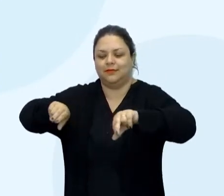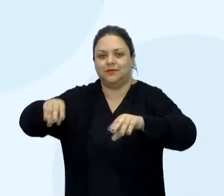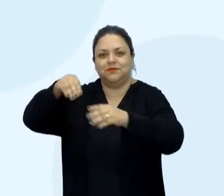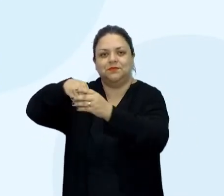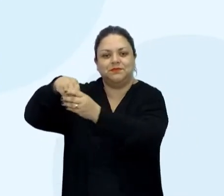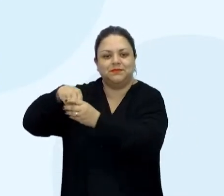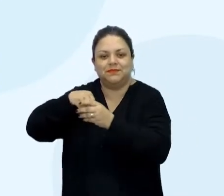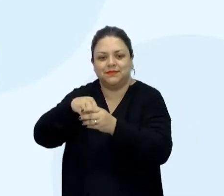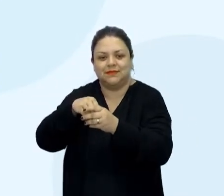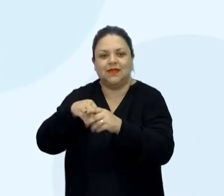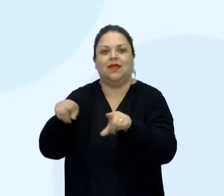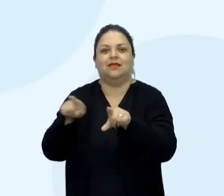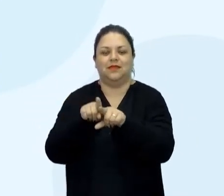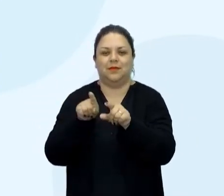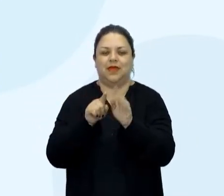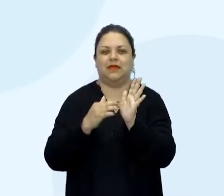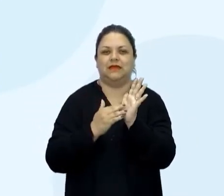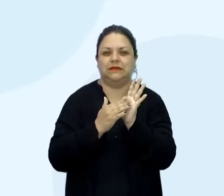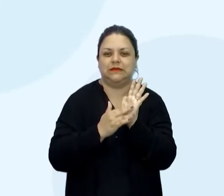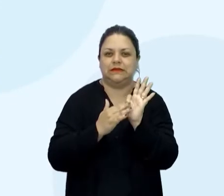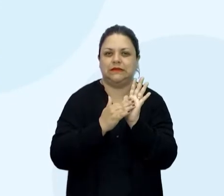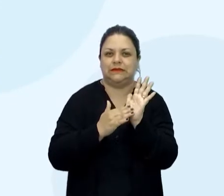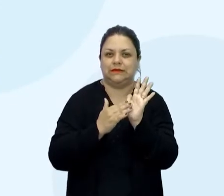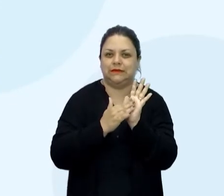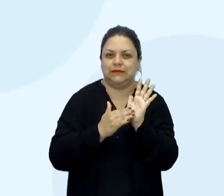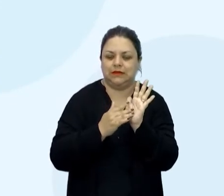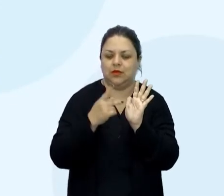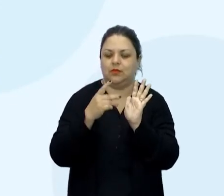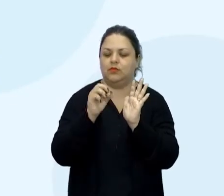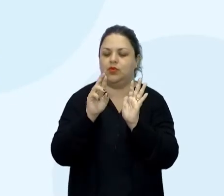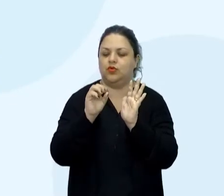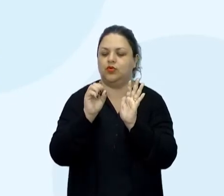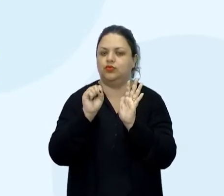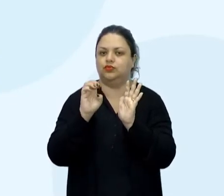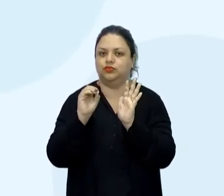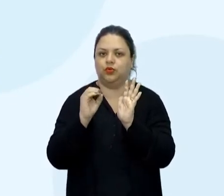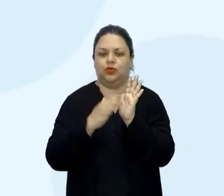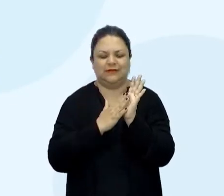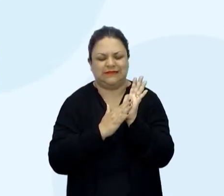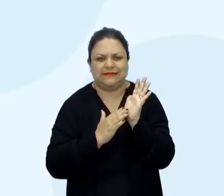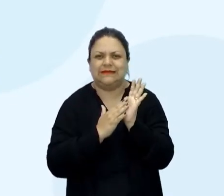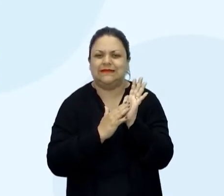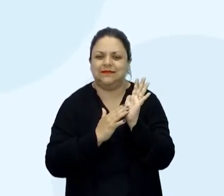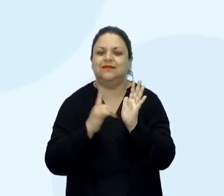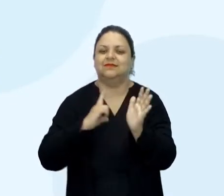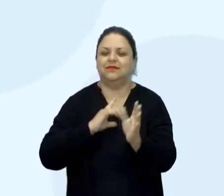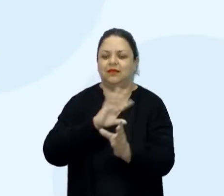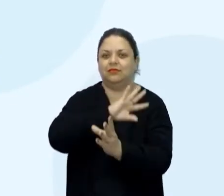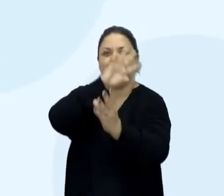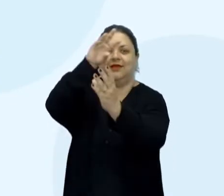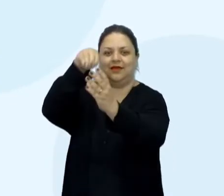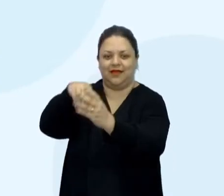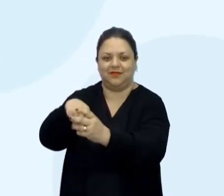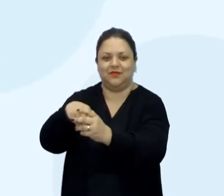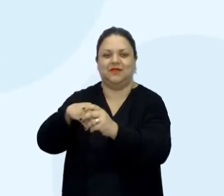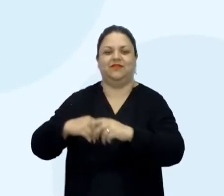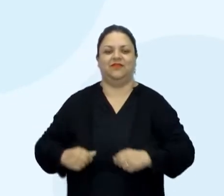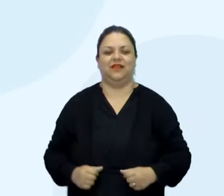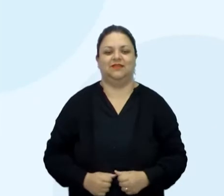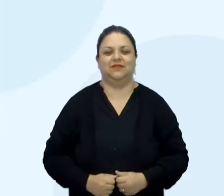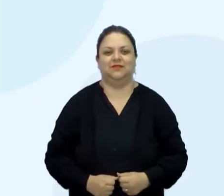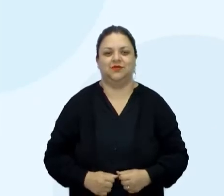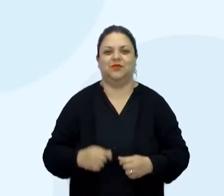e porosos, avaliando inclusive aí a sua aplicação na medicina e na odontologia também,